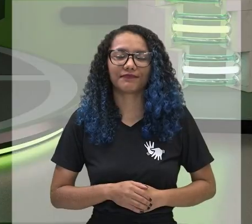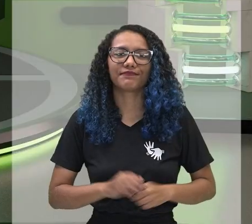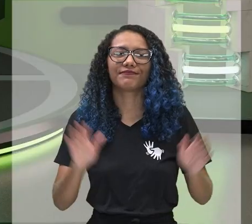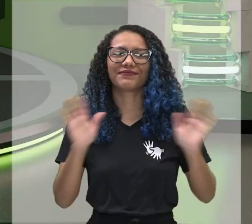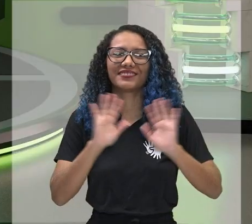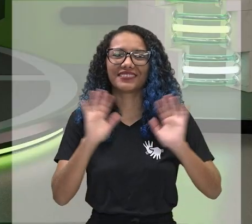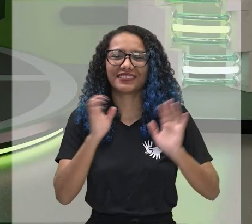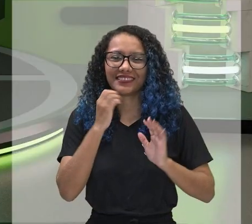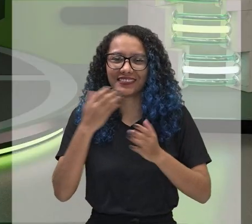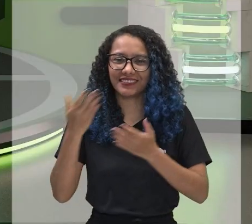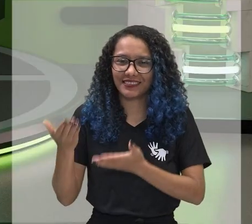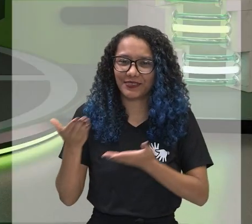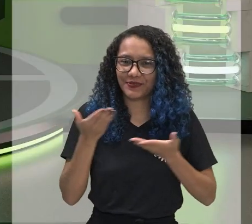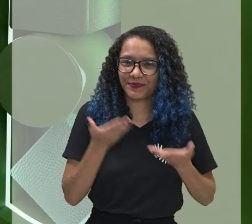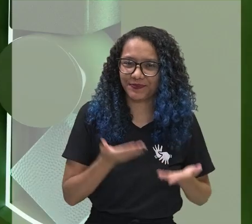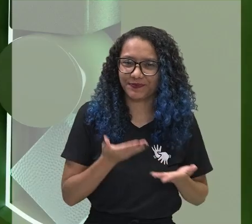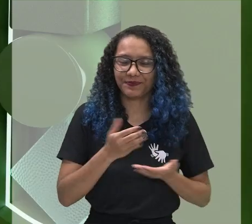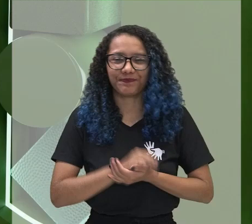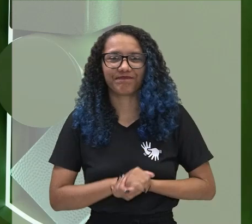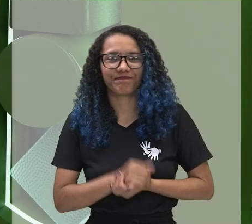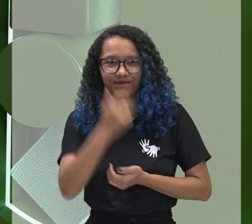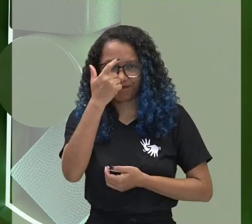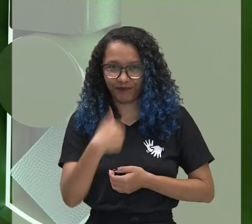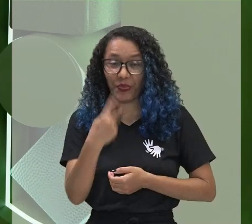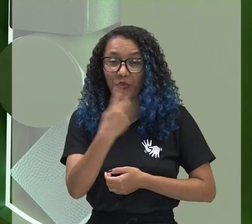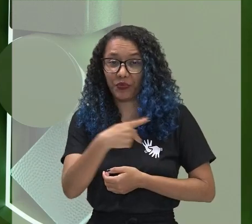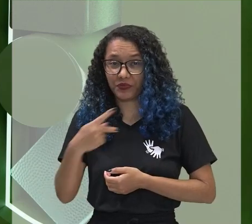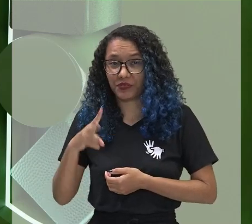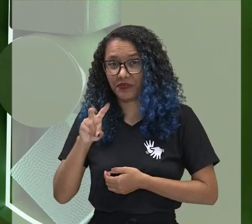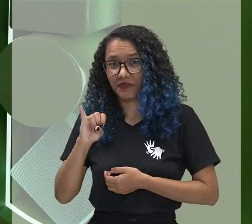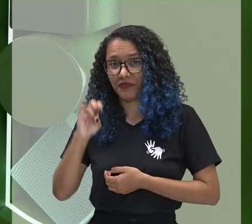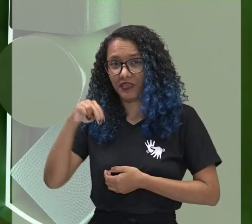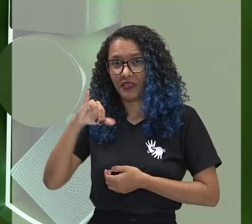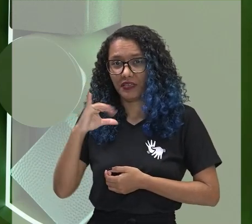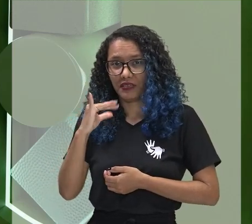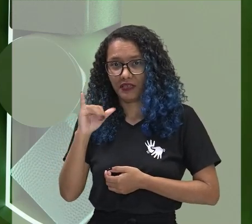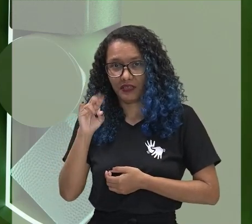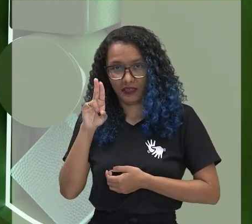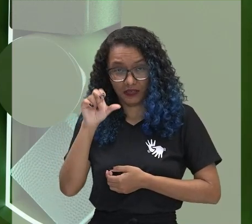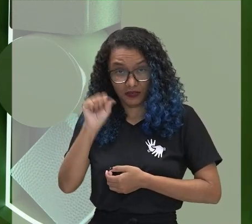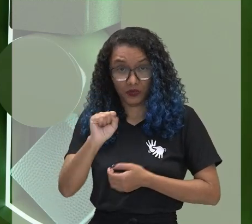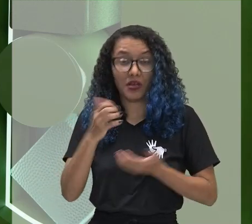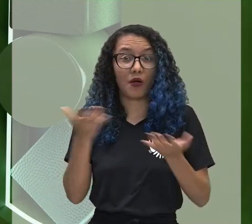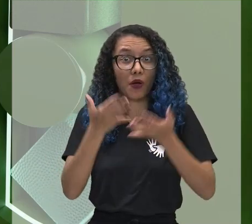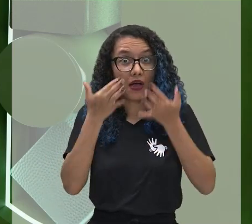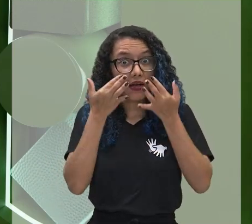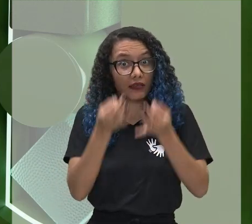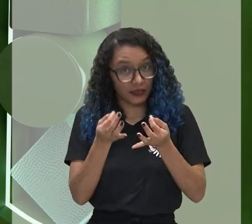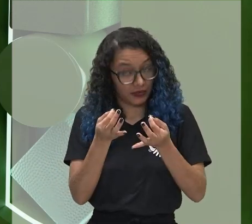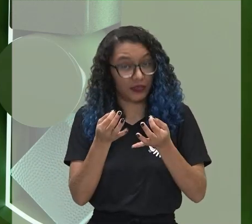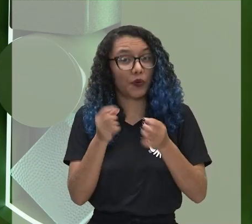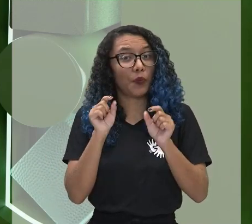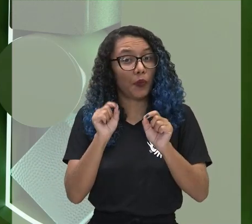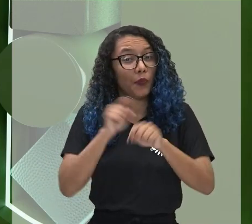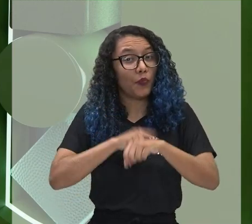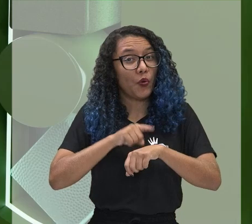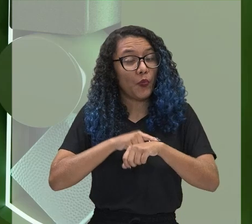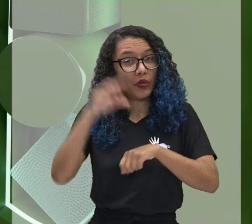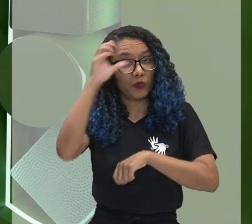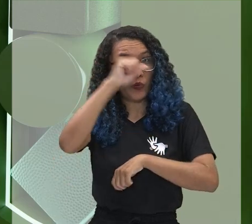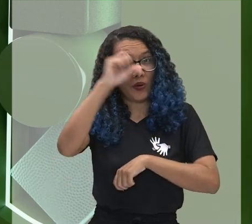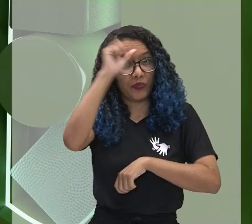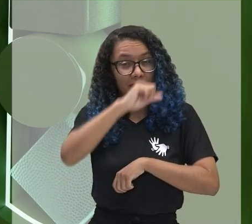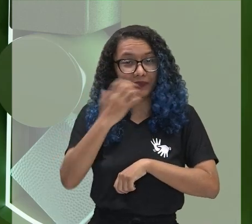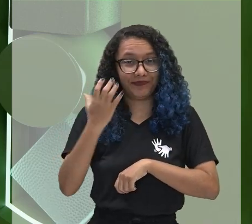Olá, seja muito bem-vindo. Eu sou o professor Vinícius Oliveira e atenção total que é hora de aprender mais